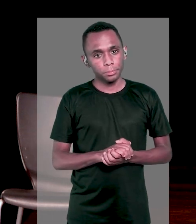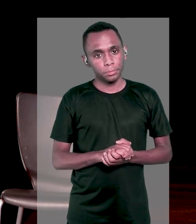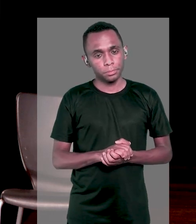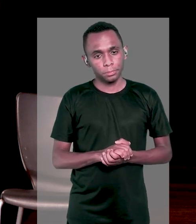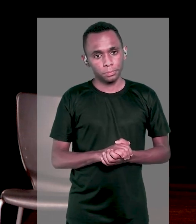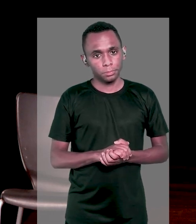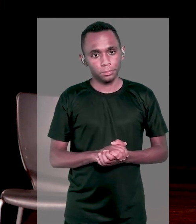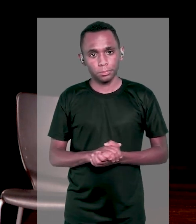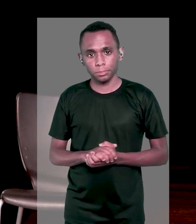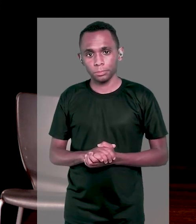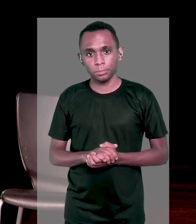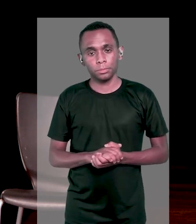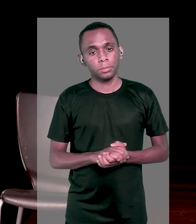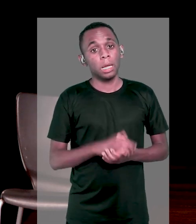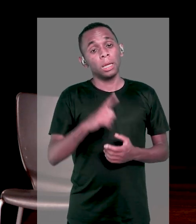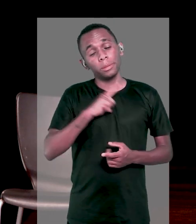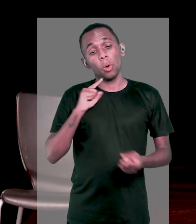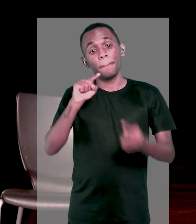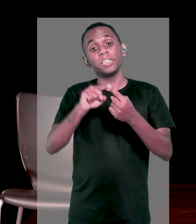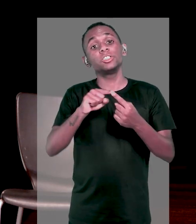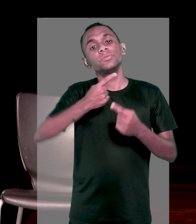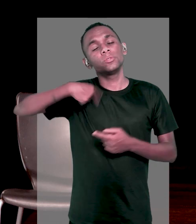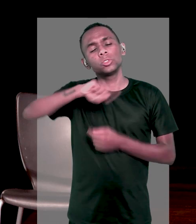do método Leonardo da Vinci que